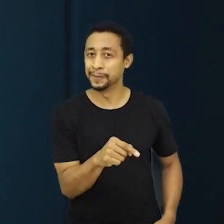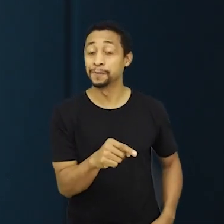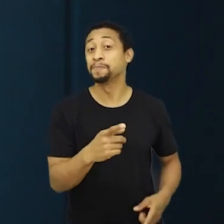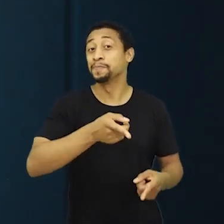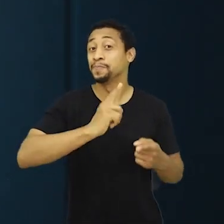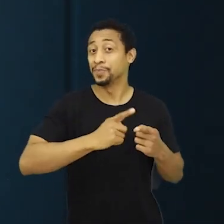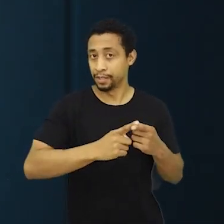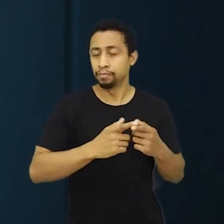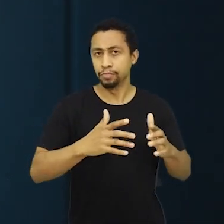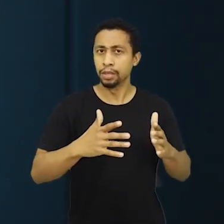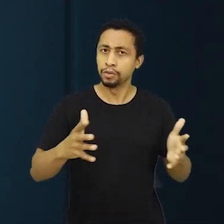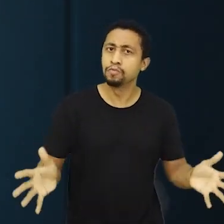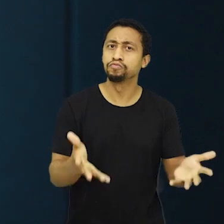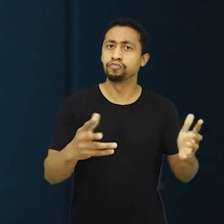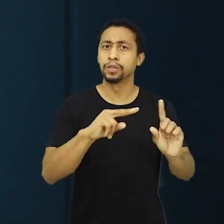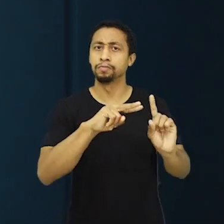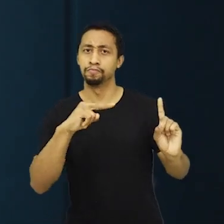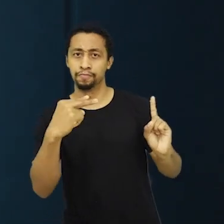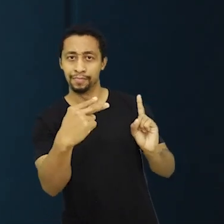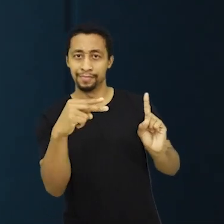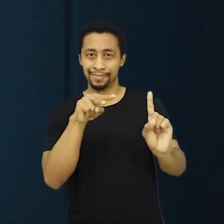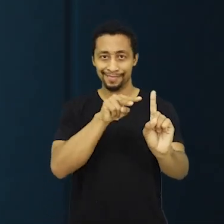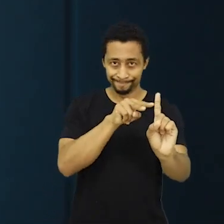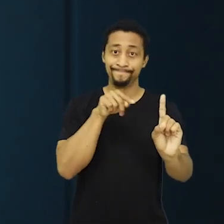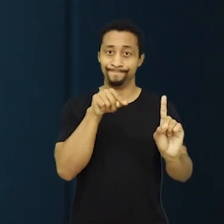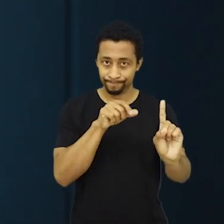perspectiva, né, de que essas comunidades